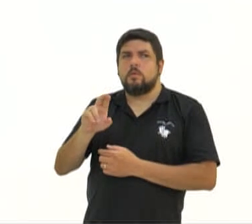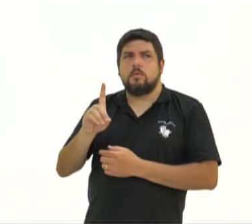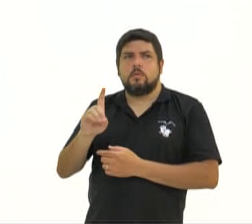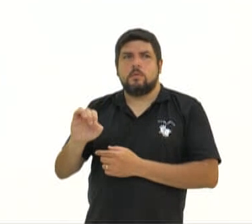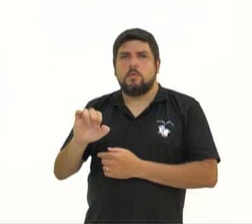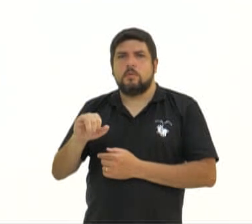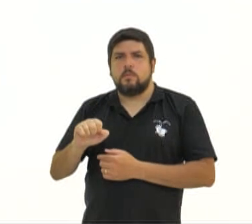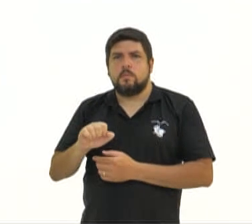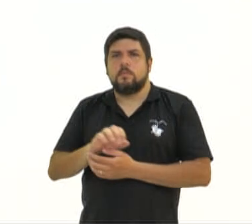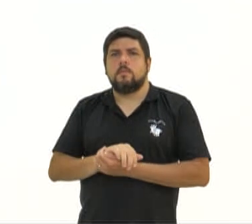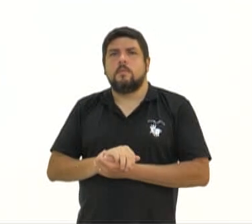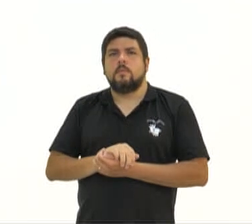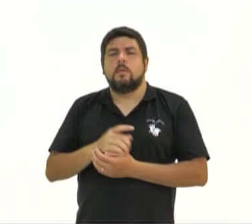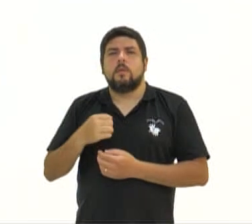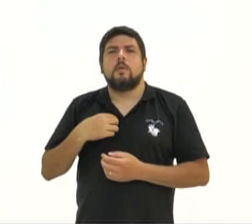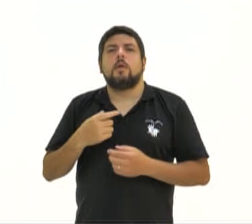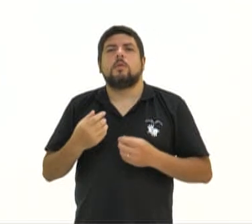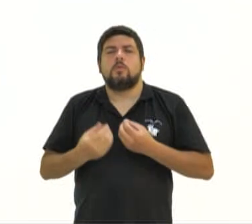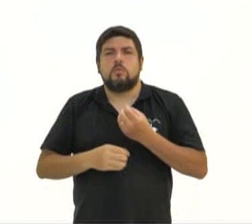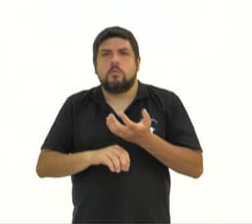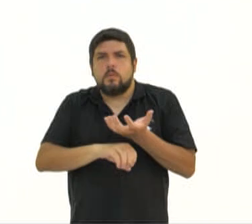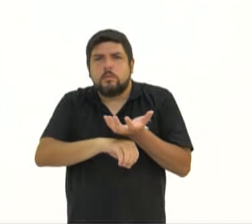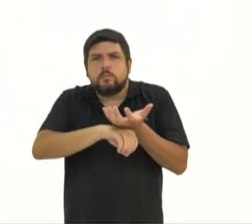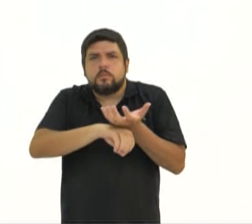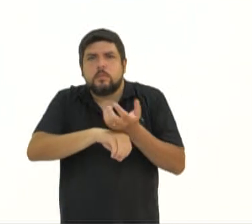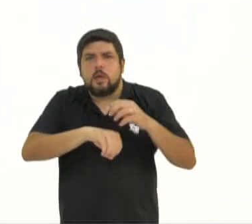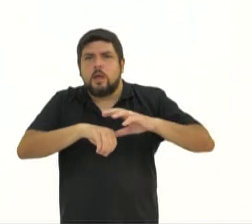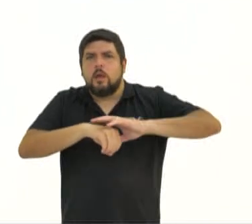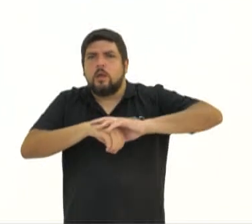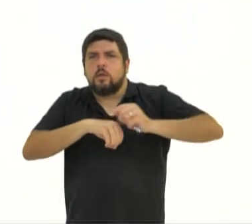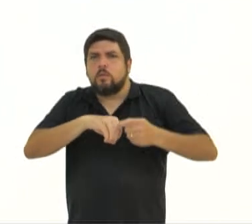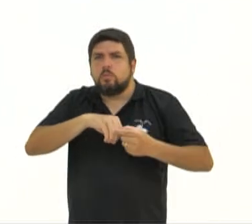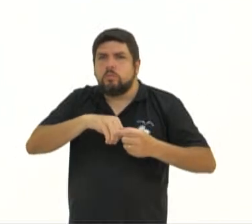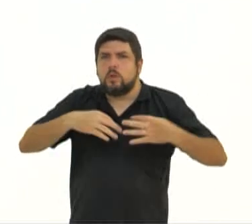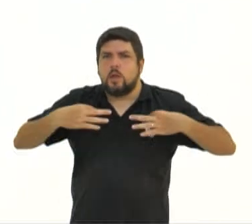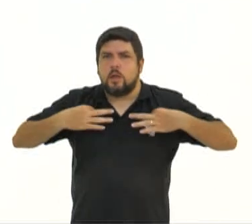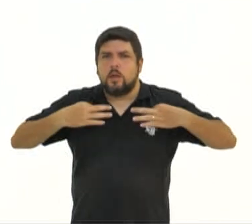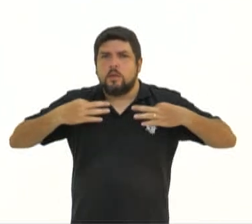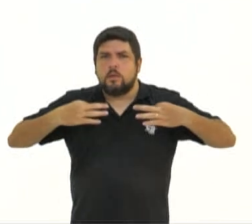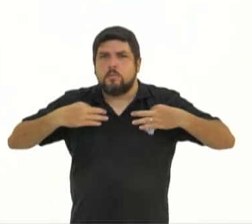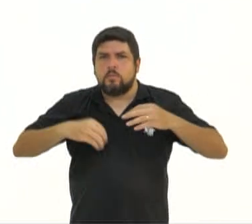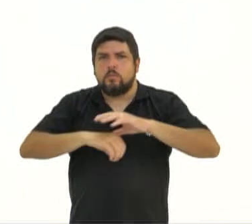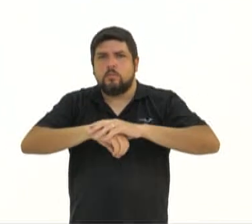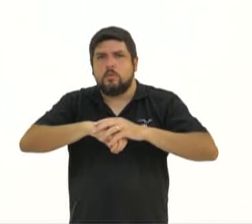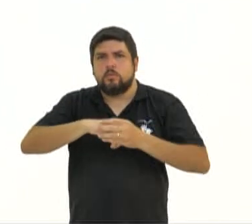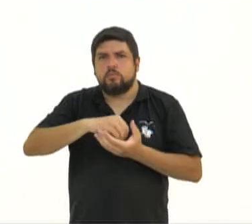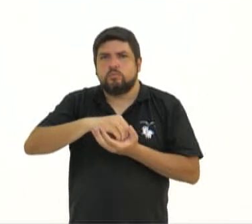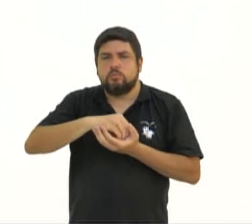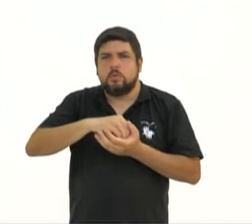Pelo dicionário, nós temos o quê? Peteca sendo uma pequena bola de pano ou de couro, né? Com um chumaço